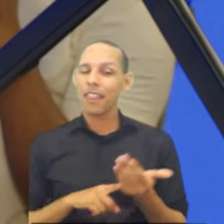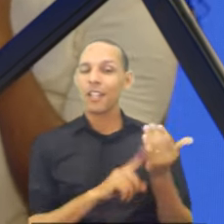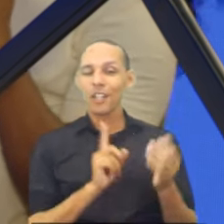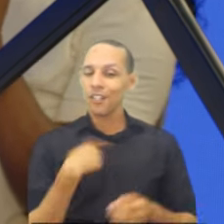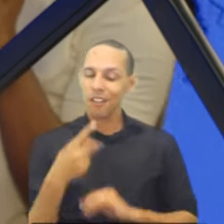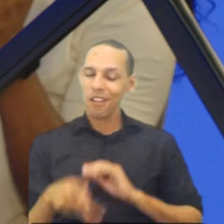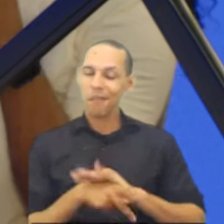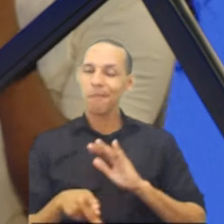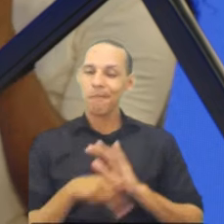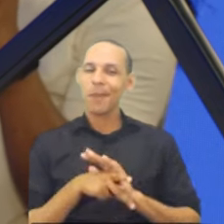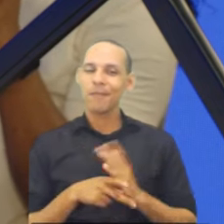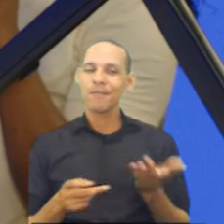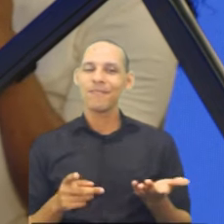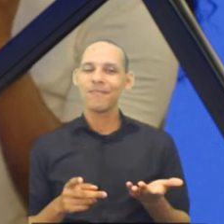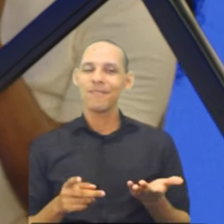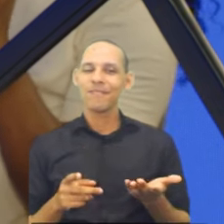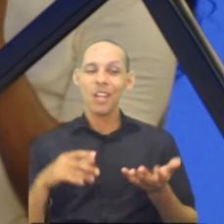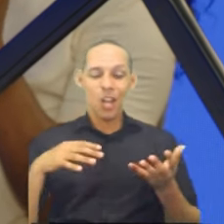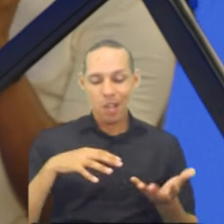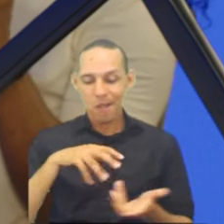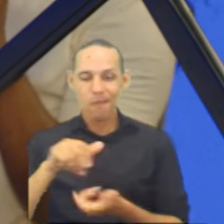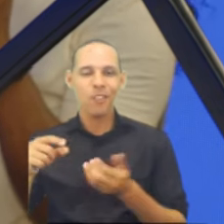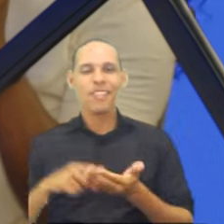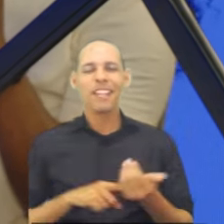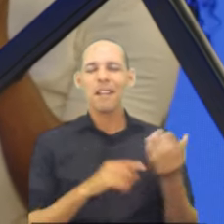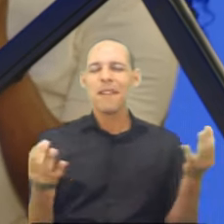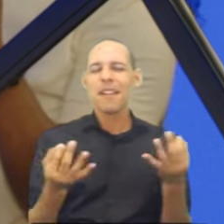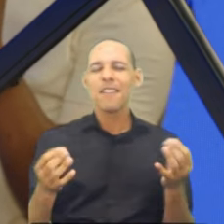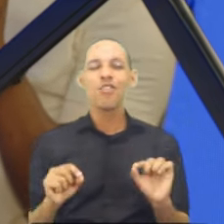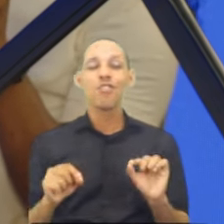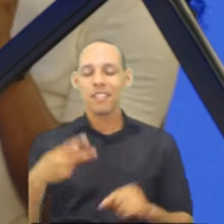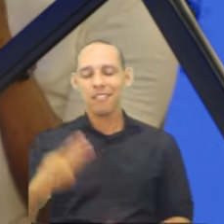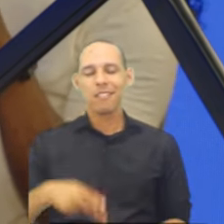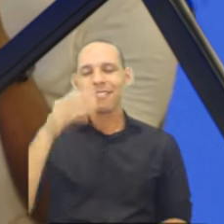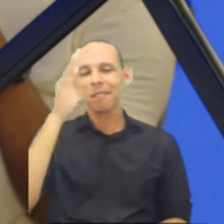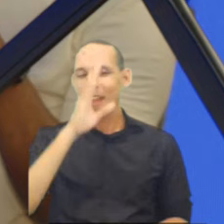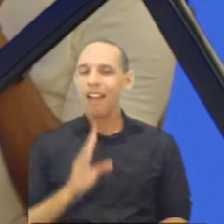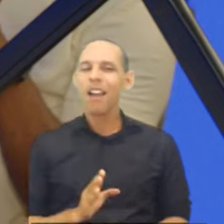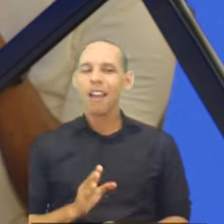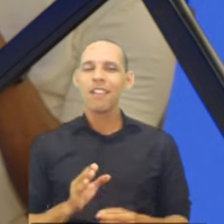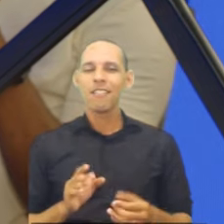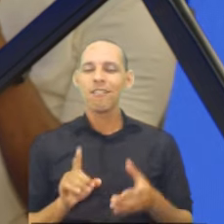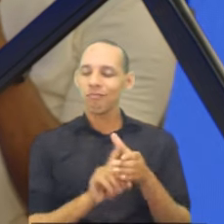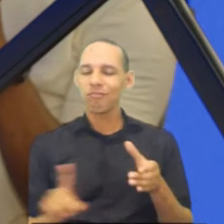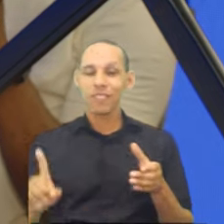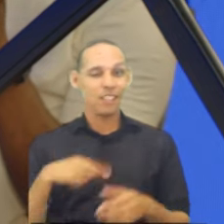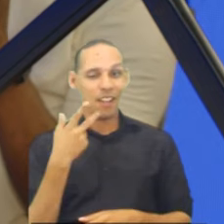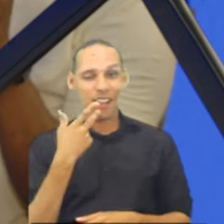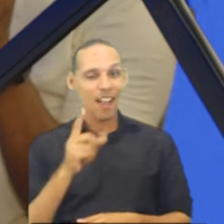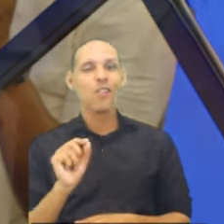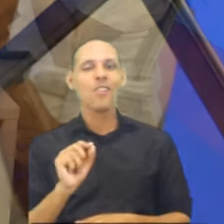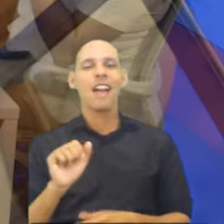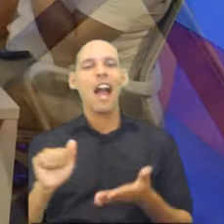uma tecnologia Nossa tá ninguém no mundo tem uma tecnologia tão perfeita de exclusão como no Brasil e a gente não